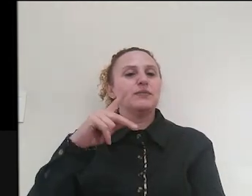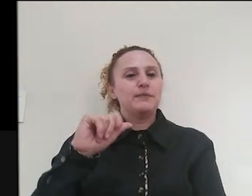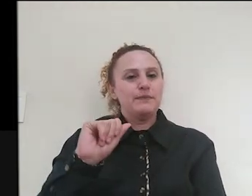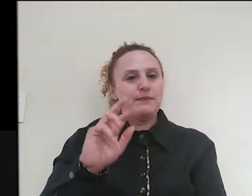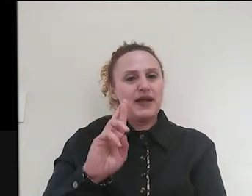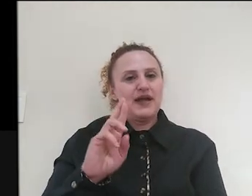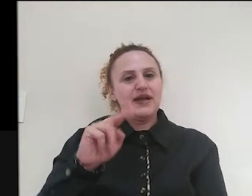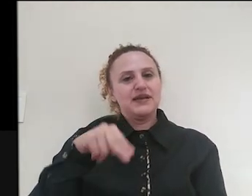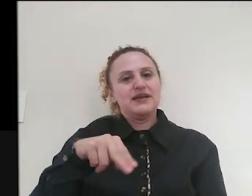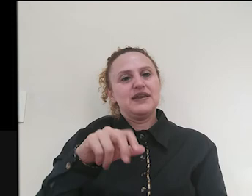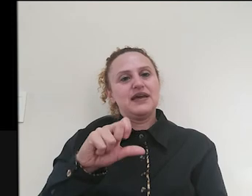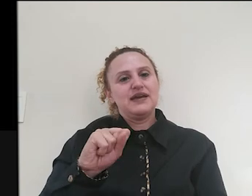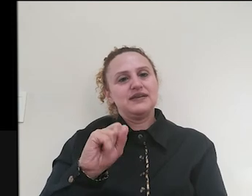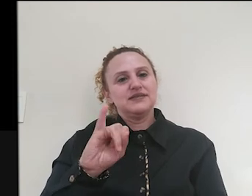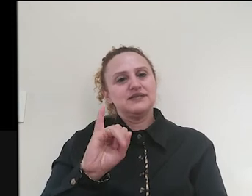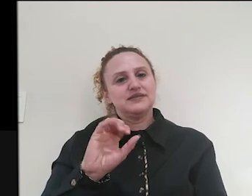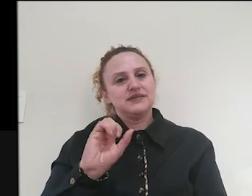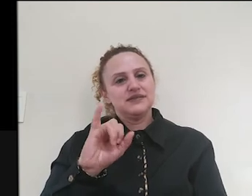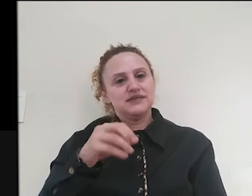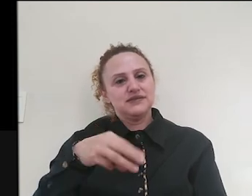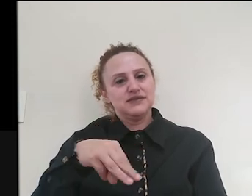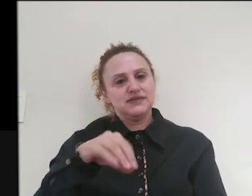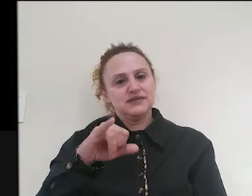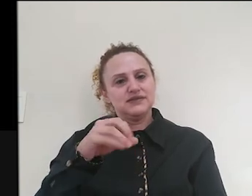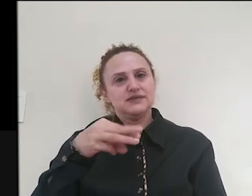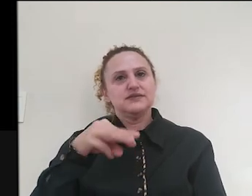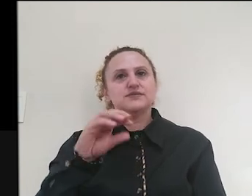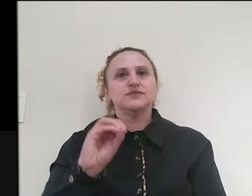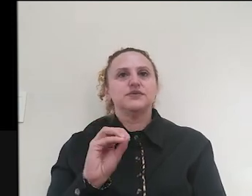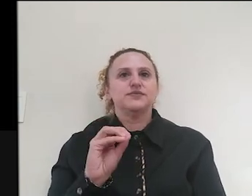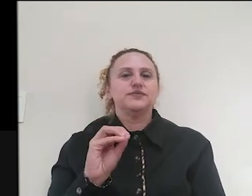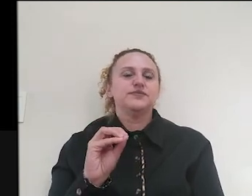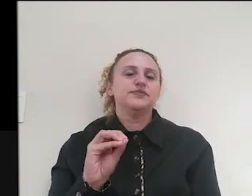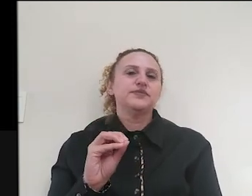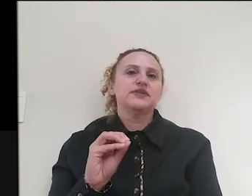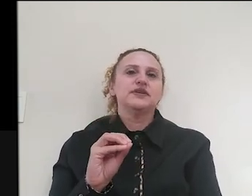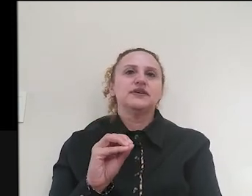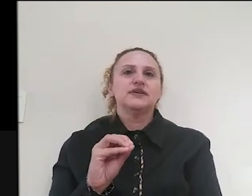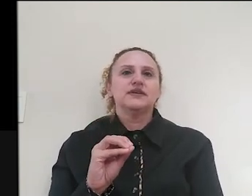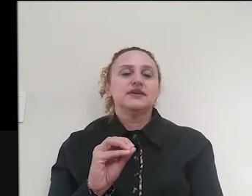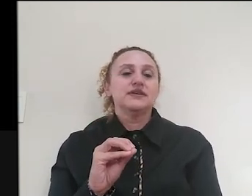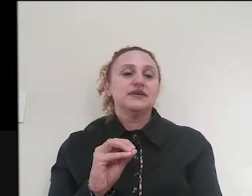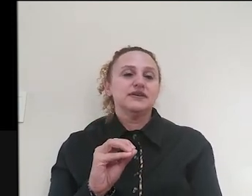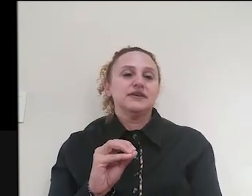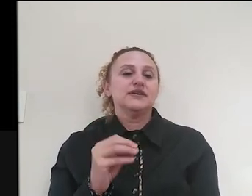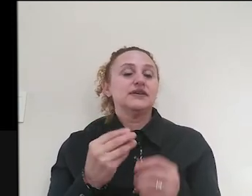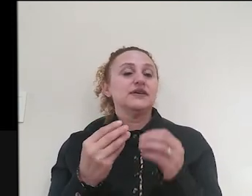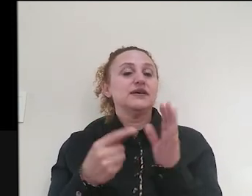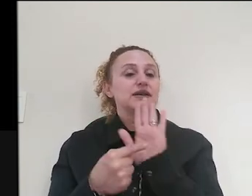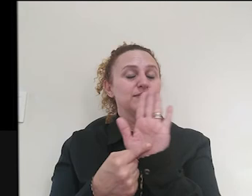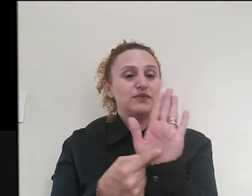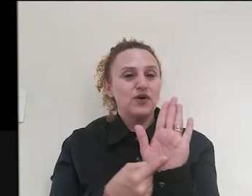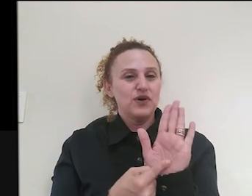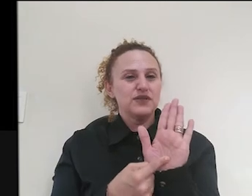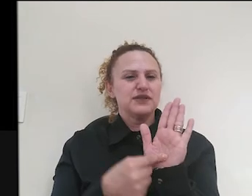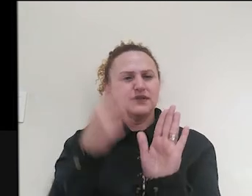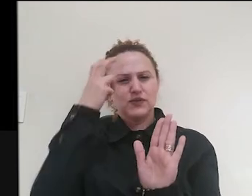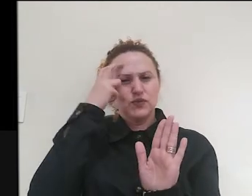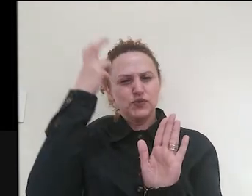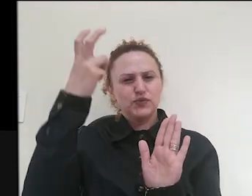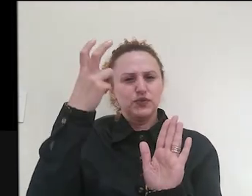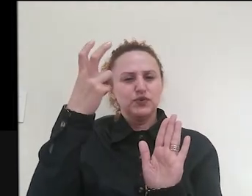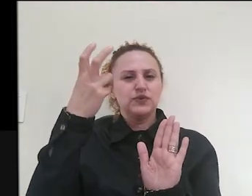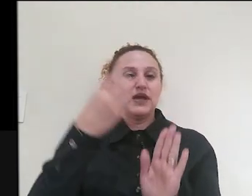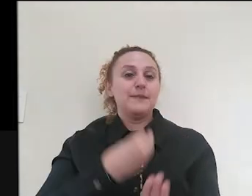o rigor na forma, a impessoalidade, a contenção lírica e a presença da cultura clássica, essa ideia de arte